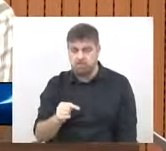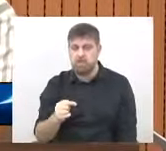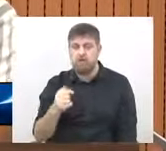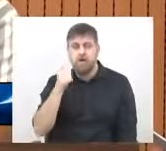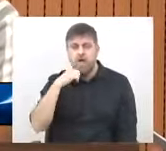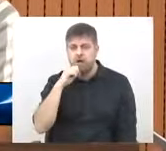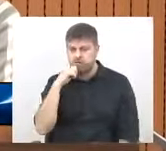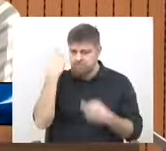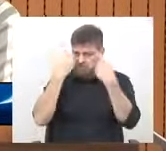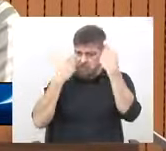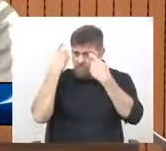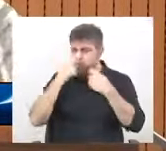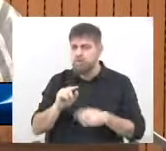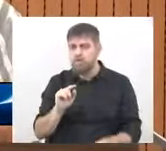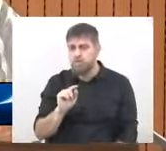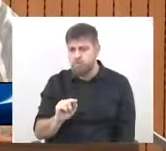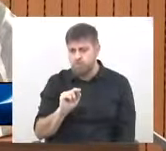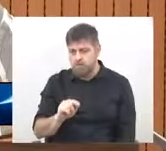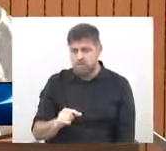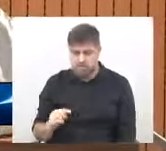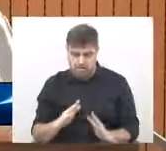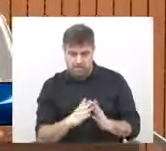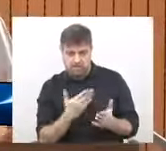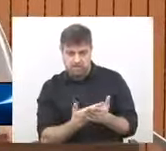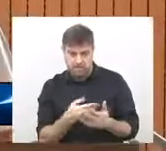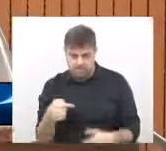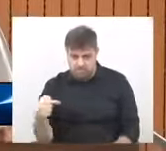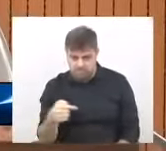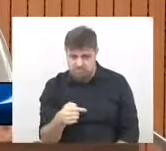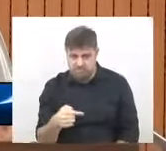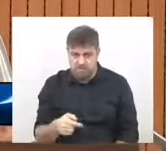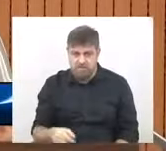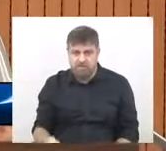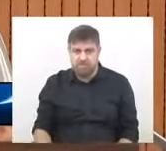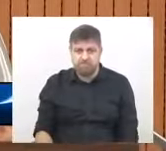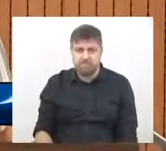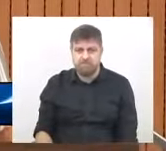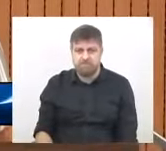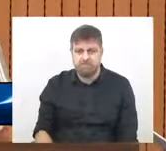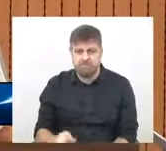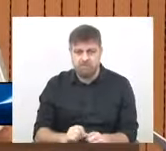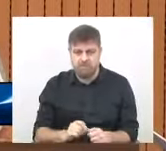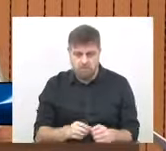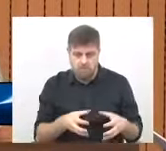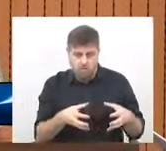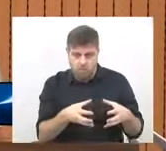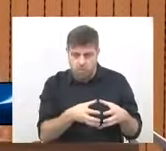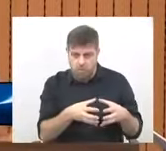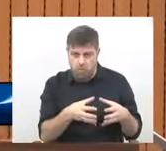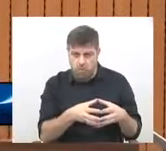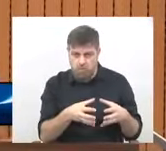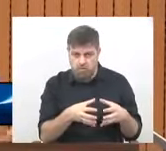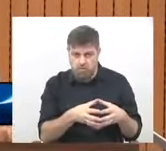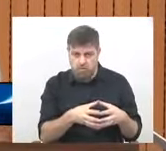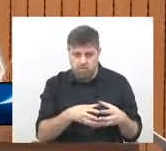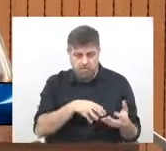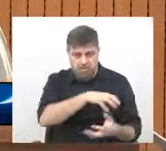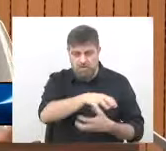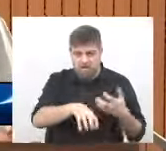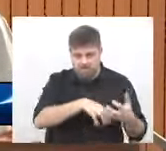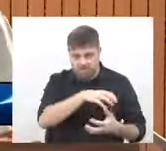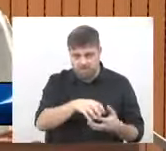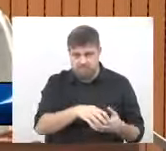seguinte: a escola Arthur Bernardes está extinguindo um agrupamento, que é o agrupamento misto,